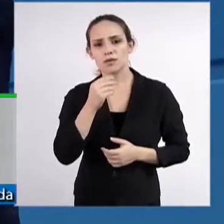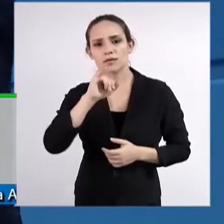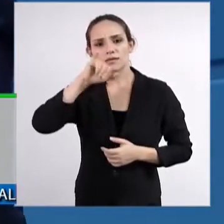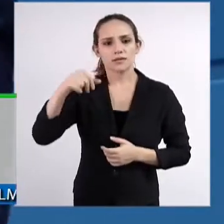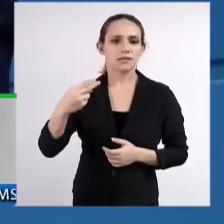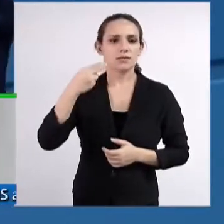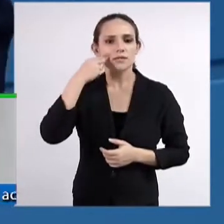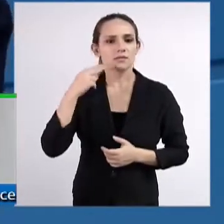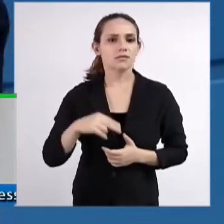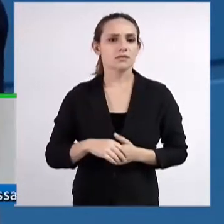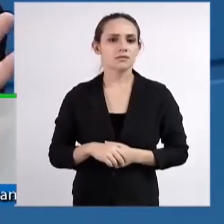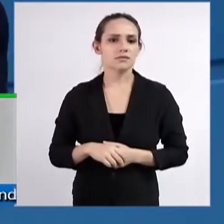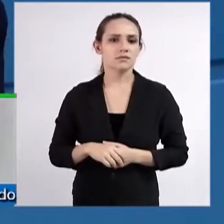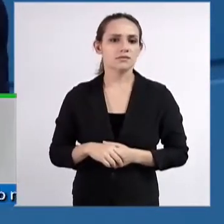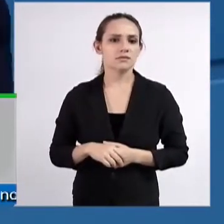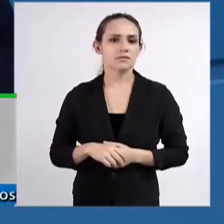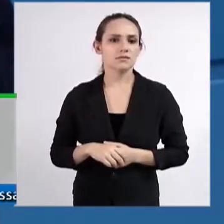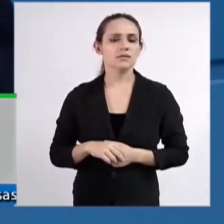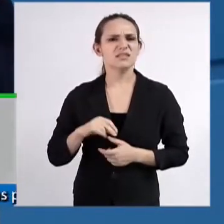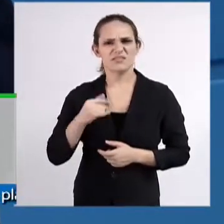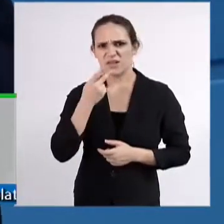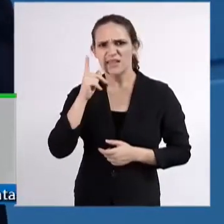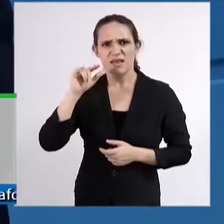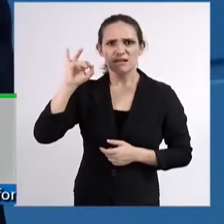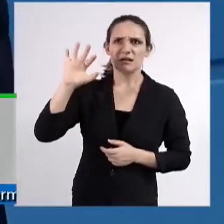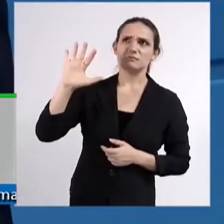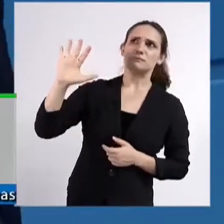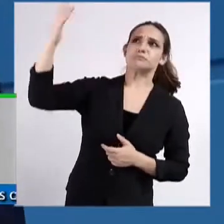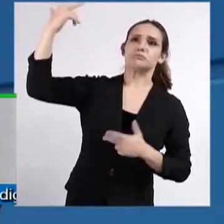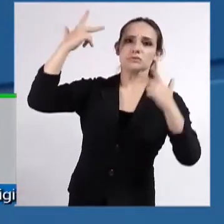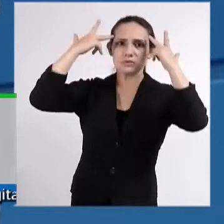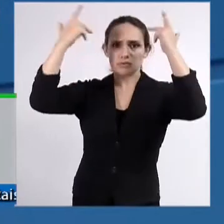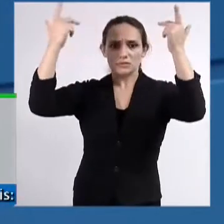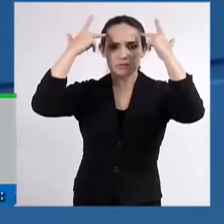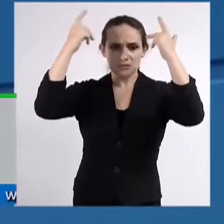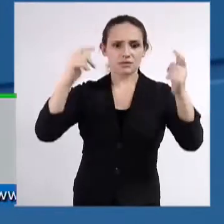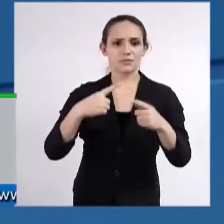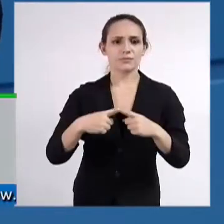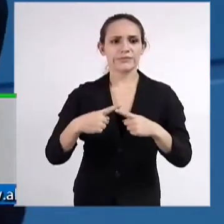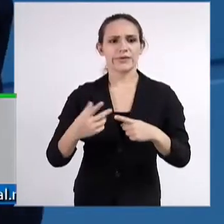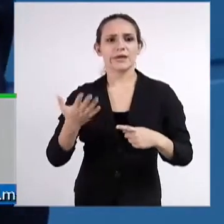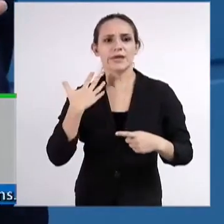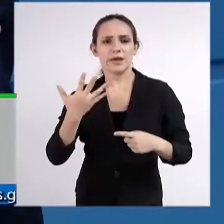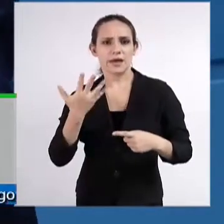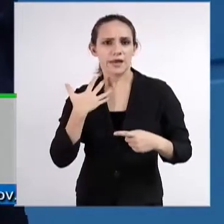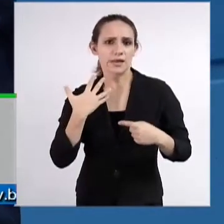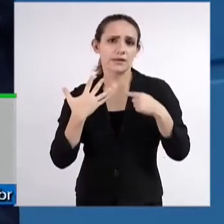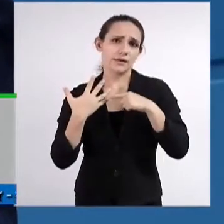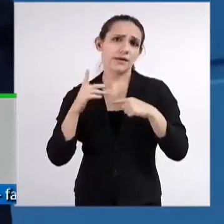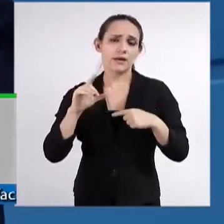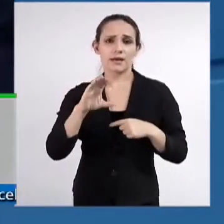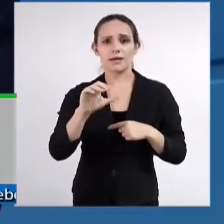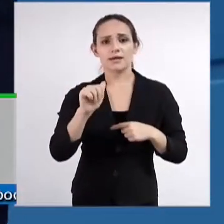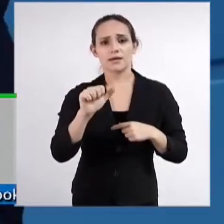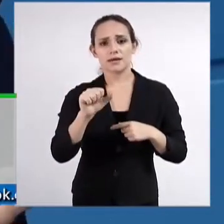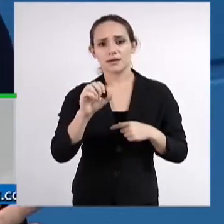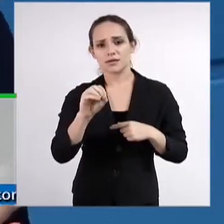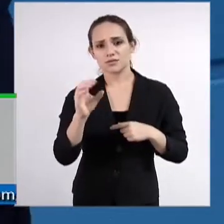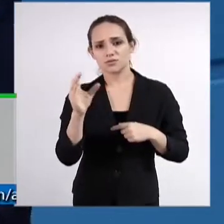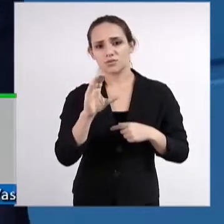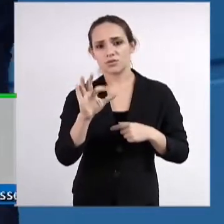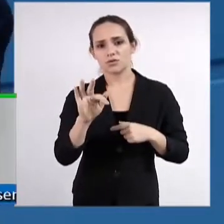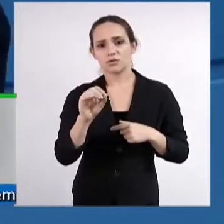sobre o caso fortuito ou força maior, não é? Que esse calor entraria dentro do caso fortuito,